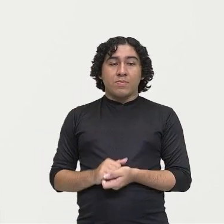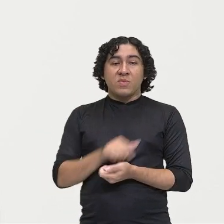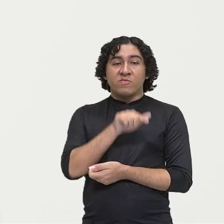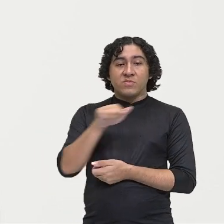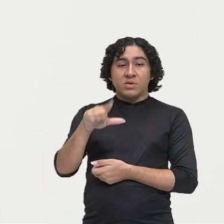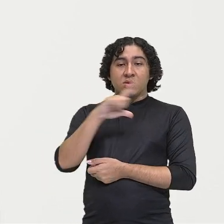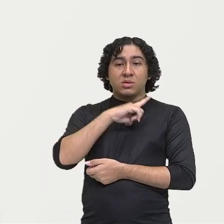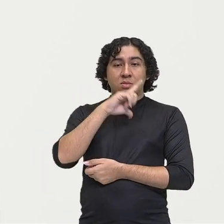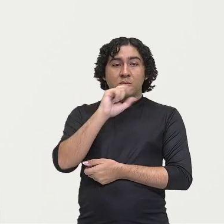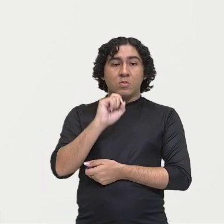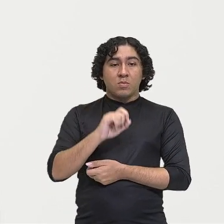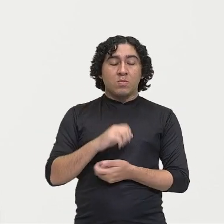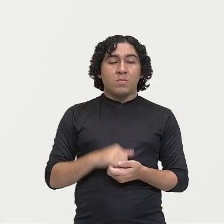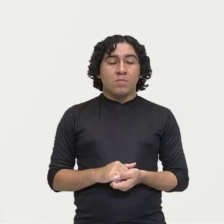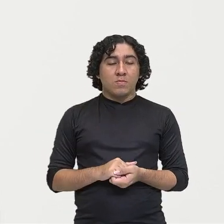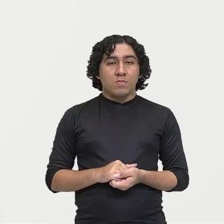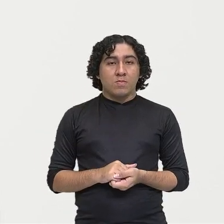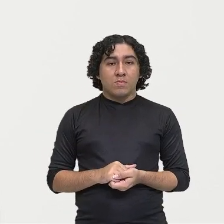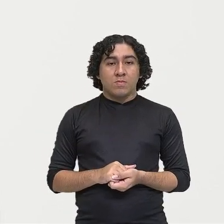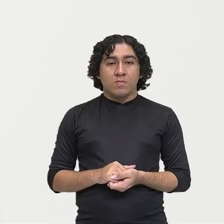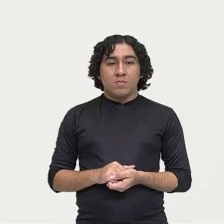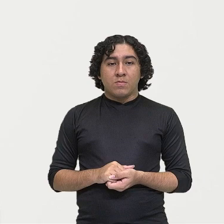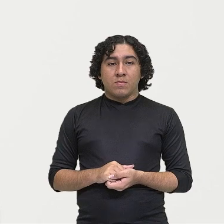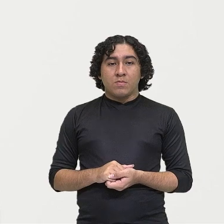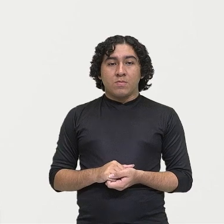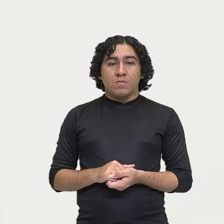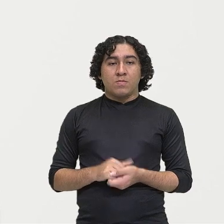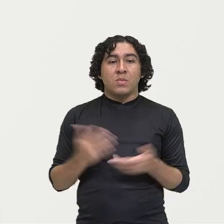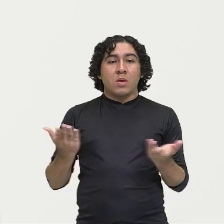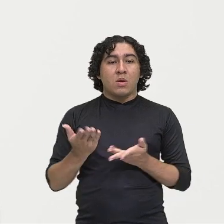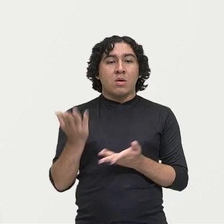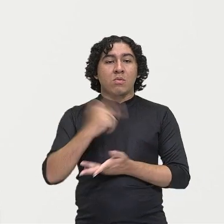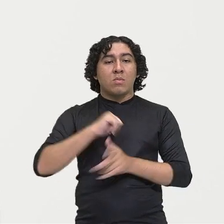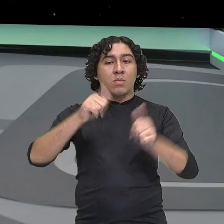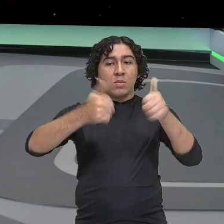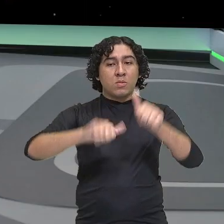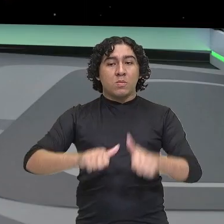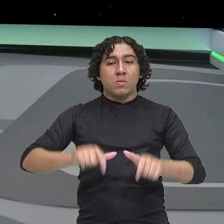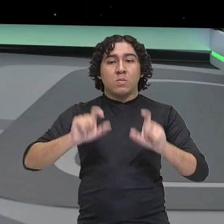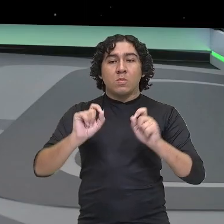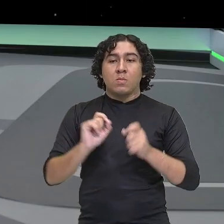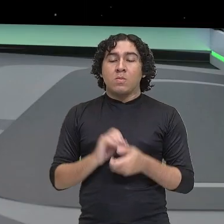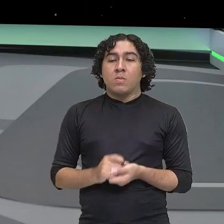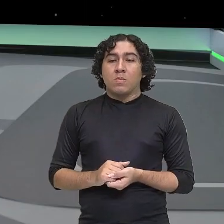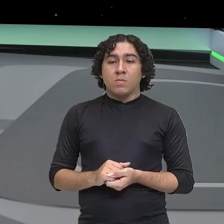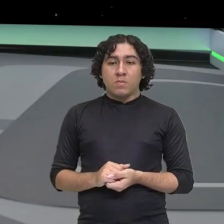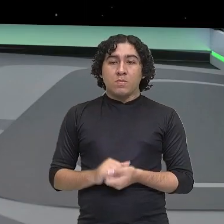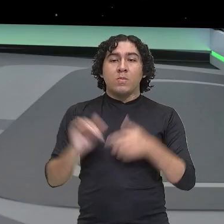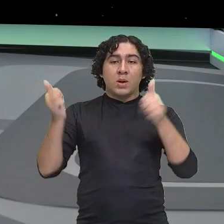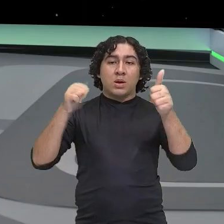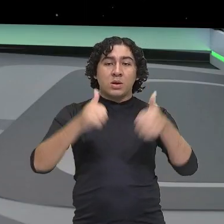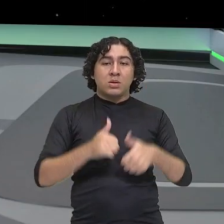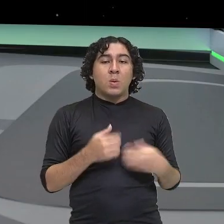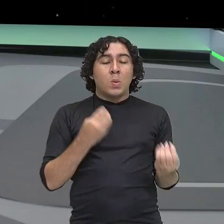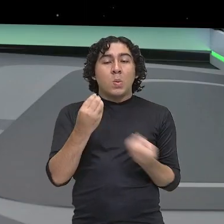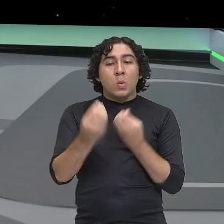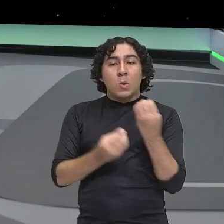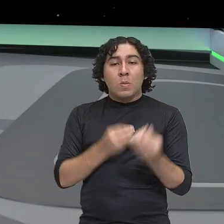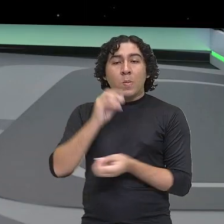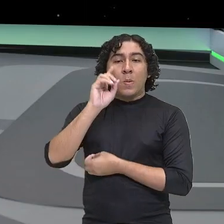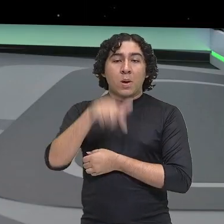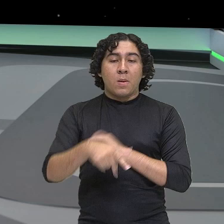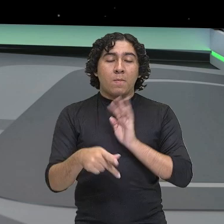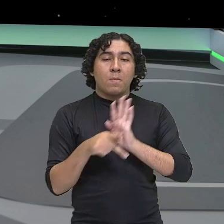aí, vamos agora observar, vejam aí, vamos observar como é